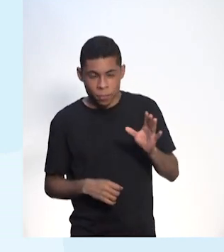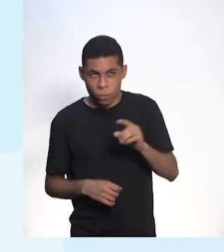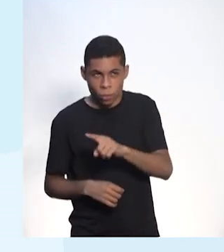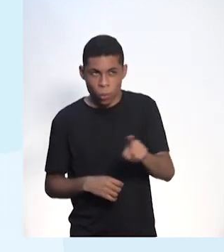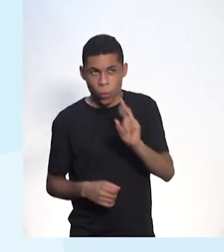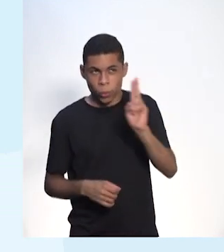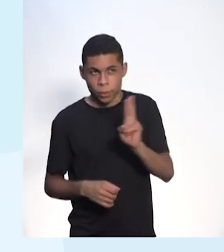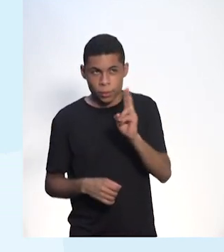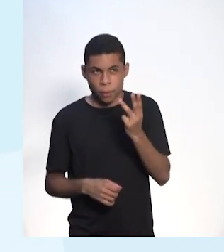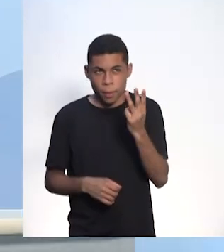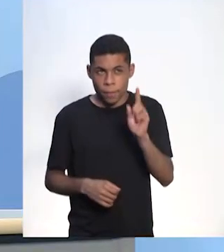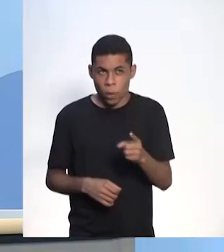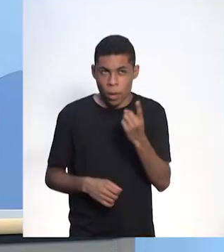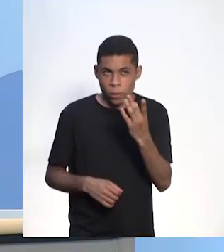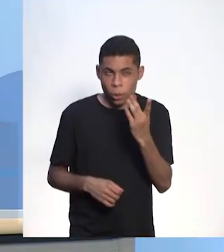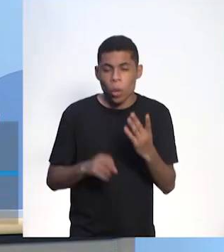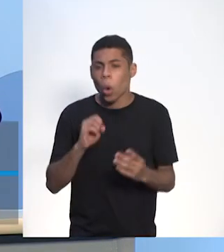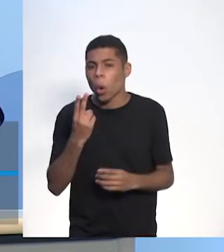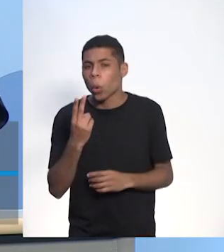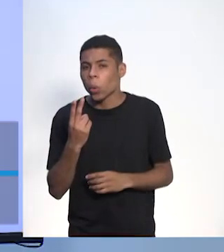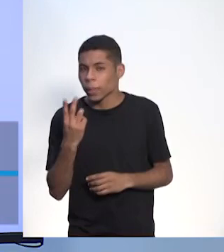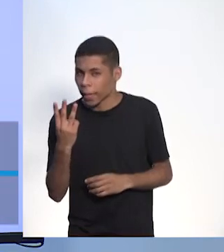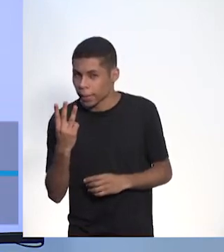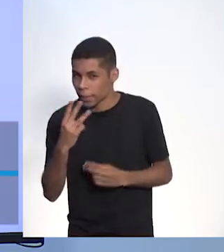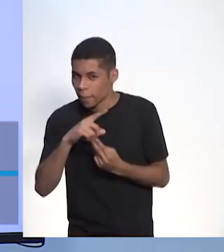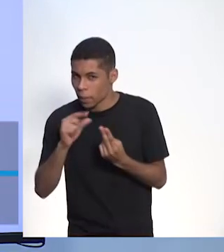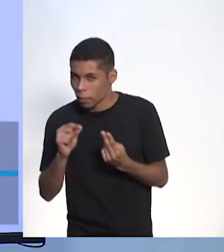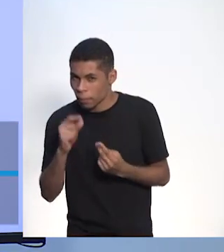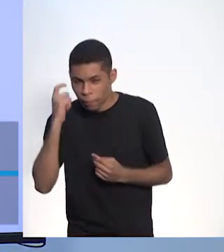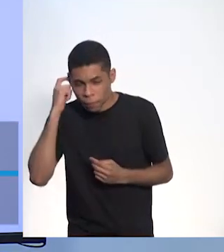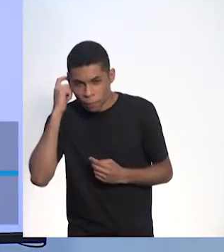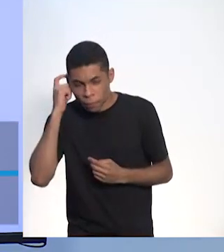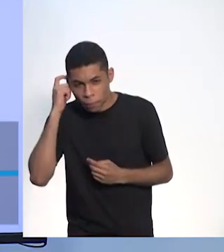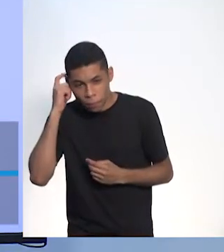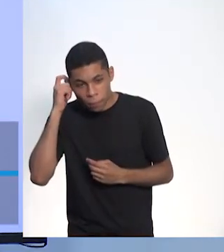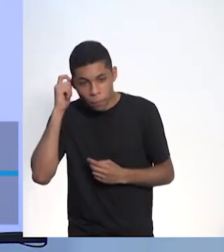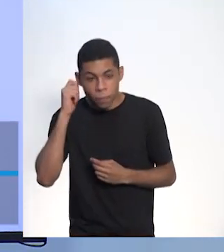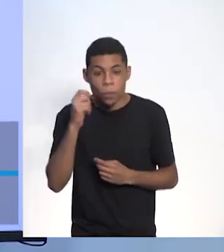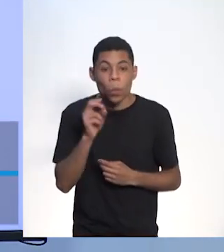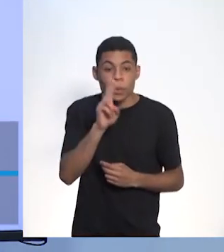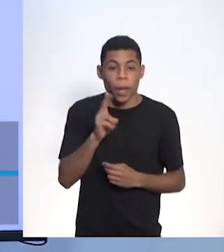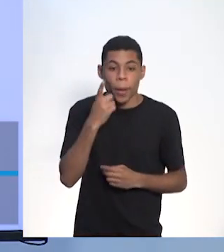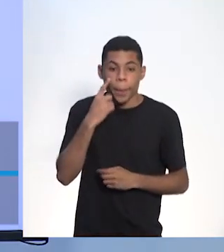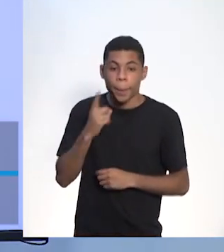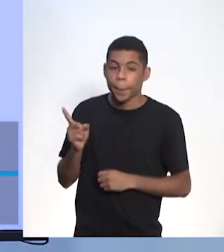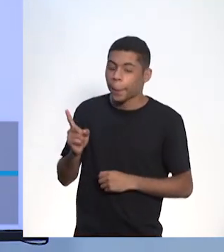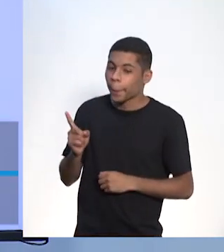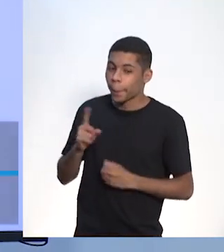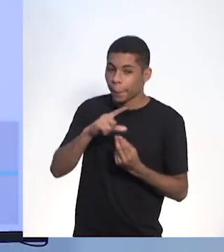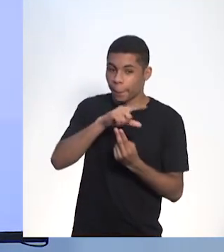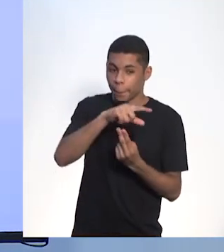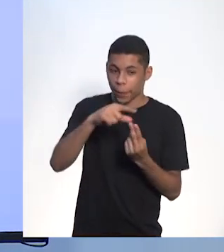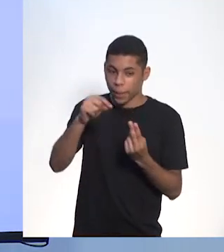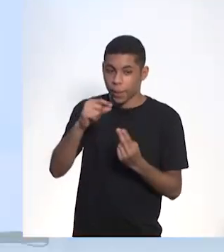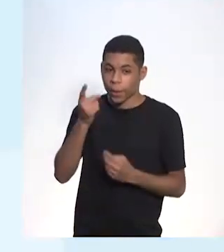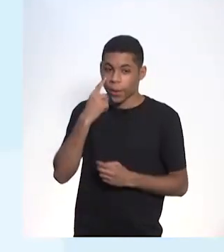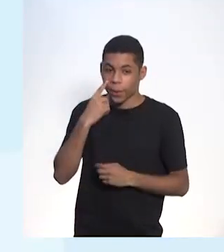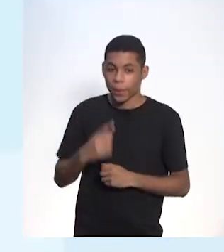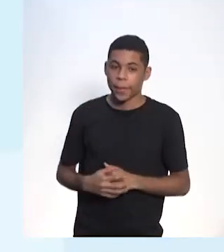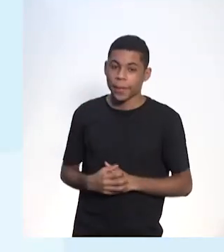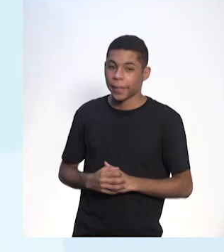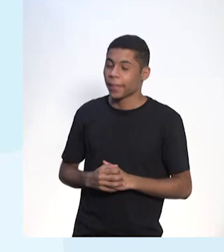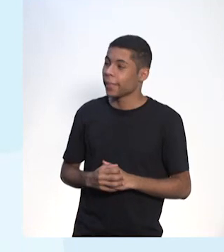utilizar 3,14 ou 3? Ah, muito bacana. Vamos utilizar, ó, para π, nesse caso, como o slide já